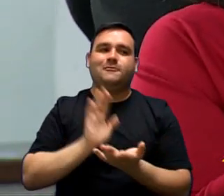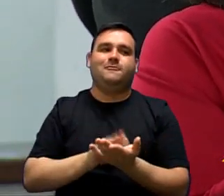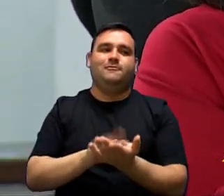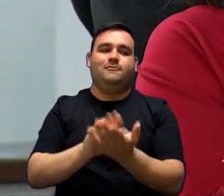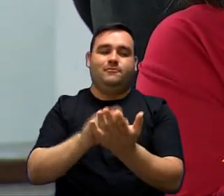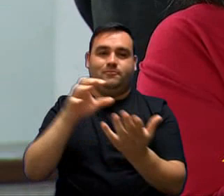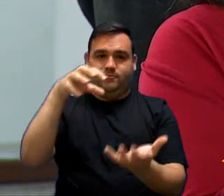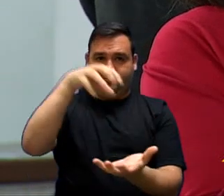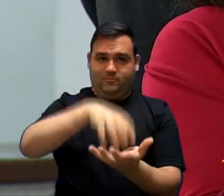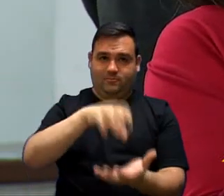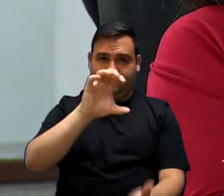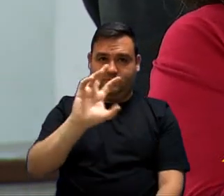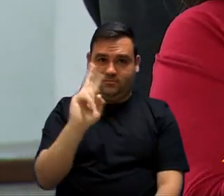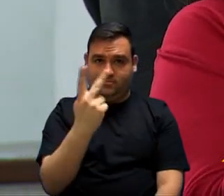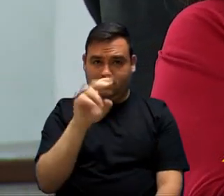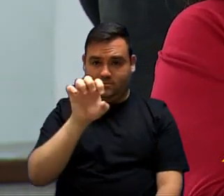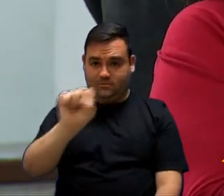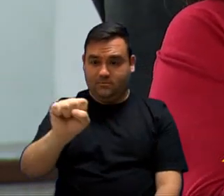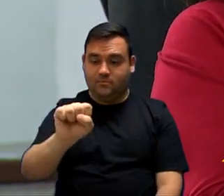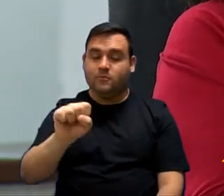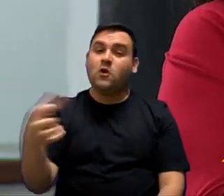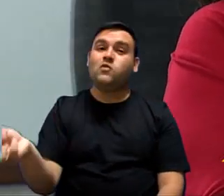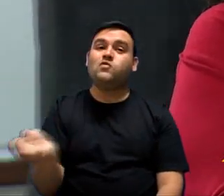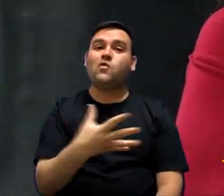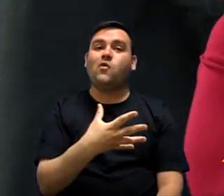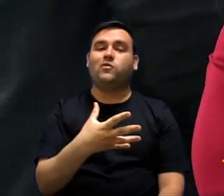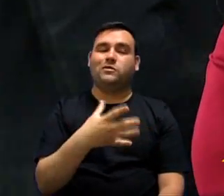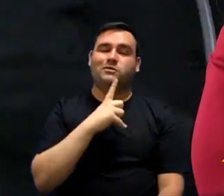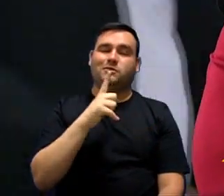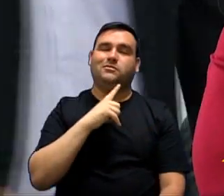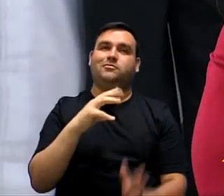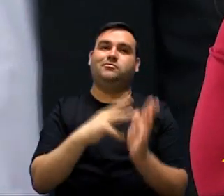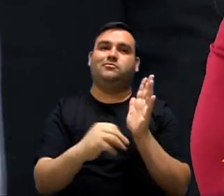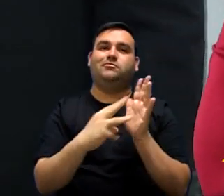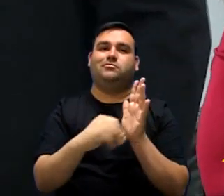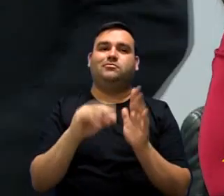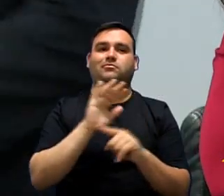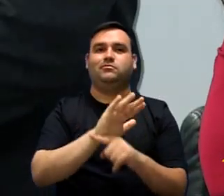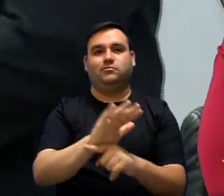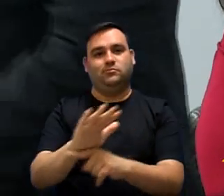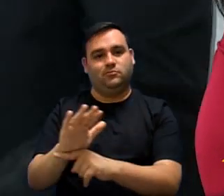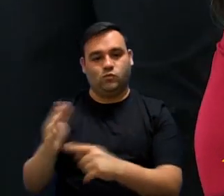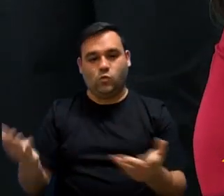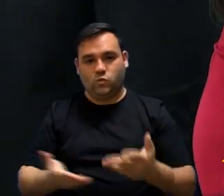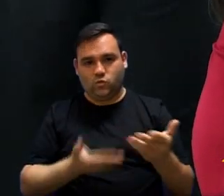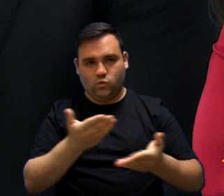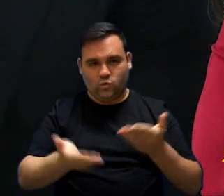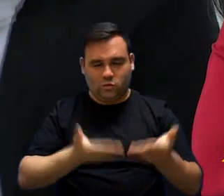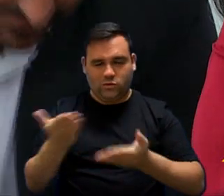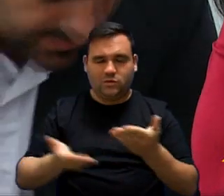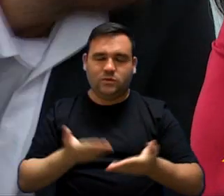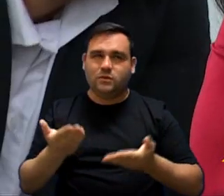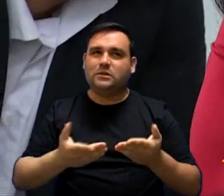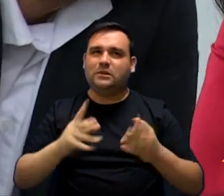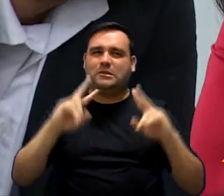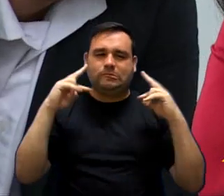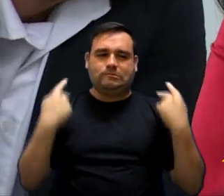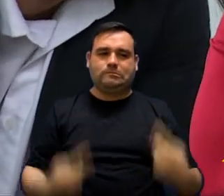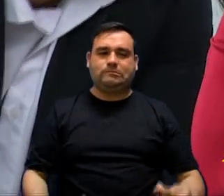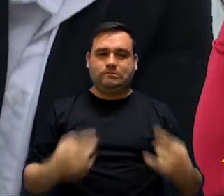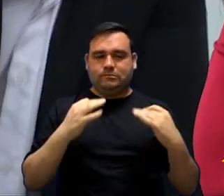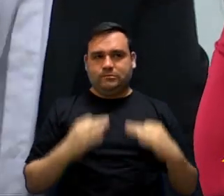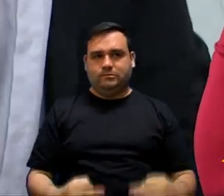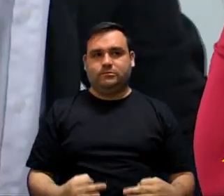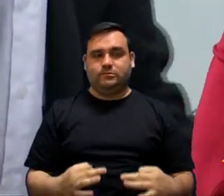ao Conjunto Hospitalar de Sorocaba nessa nova modalidade, presidente, que eles estão tratando com muita humanização